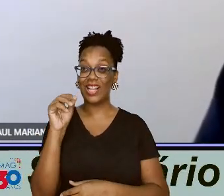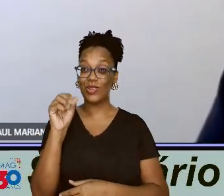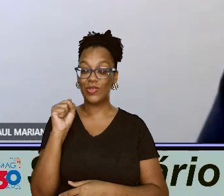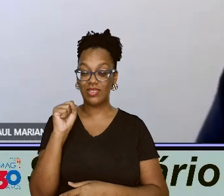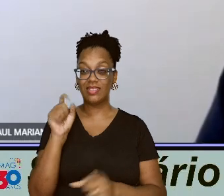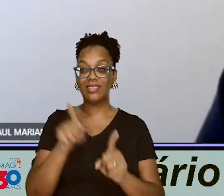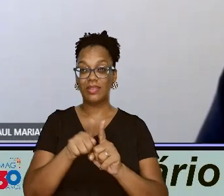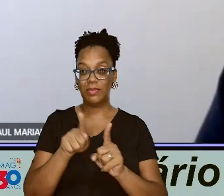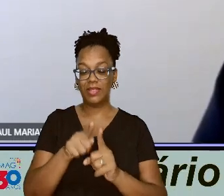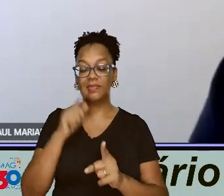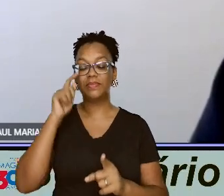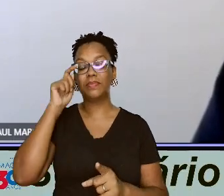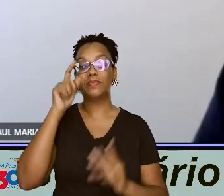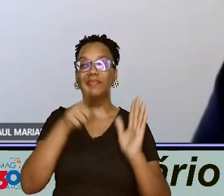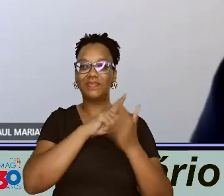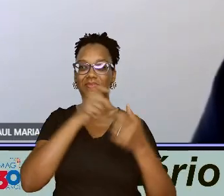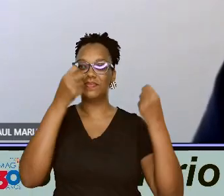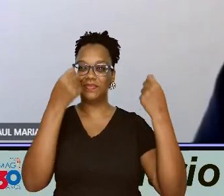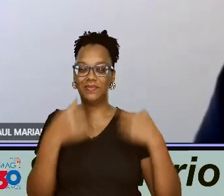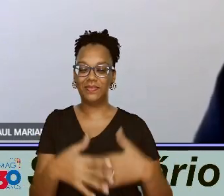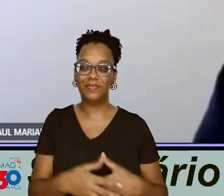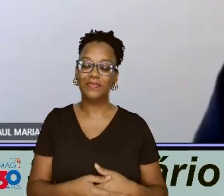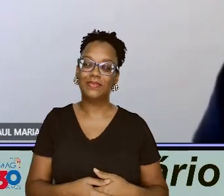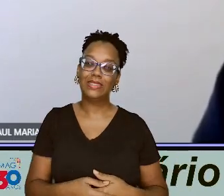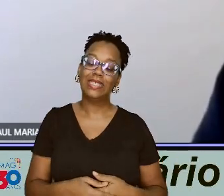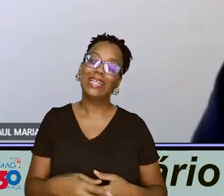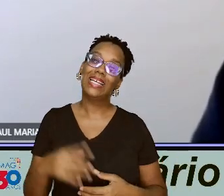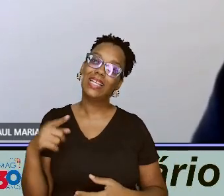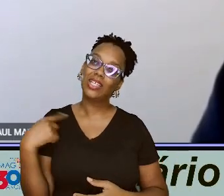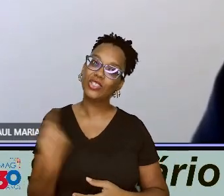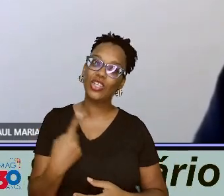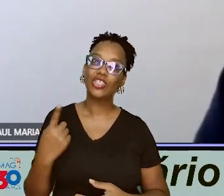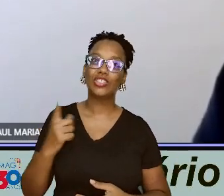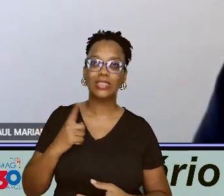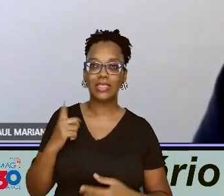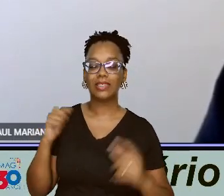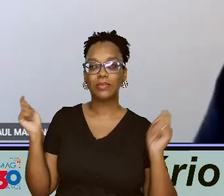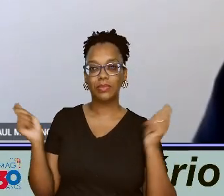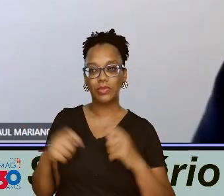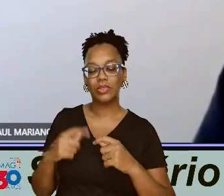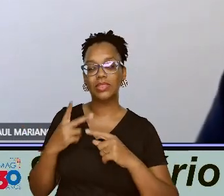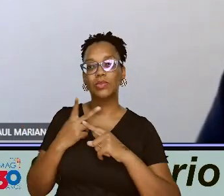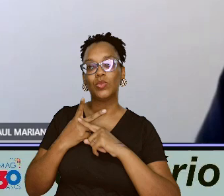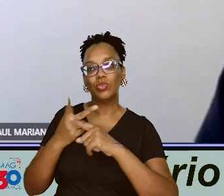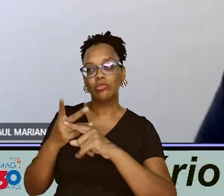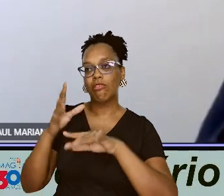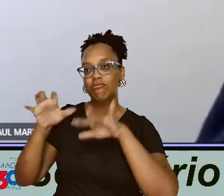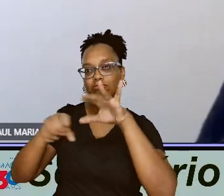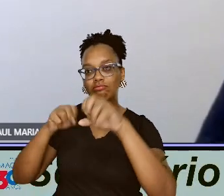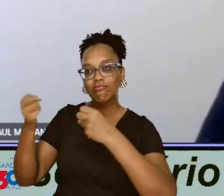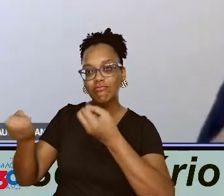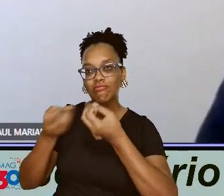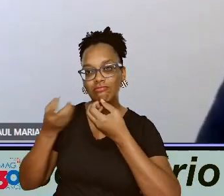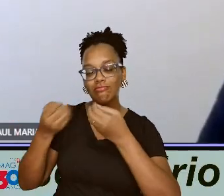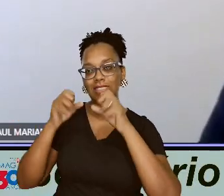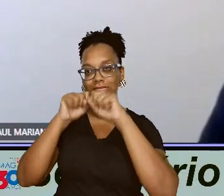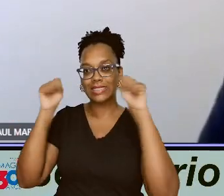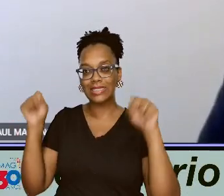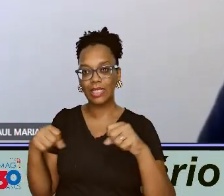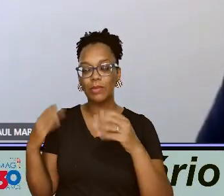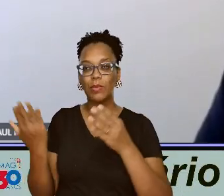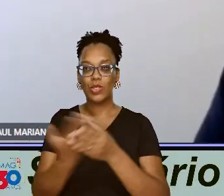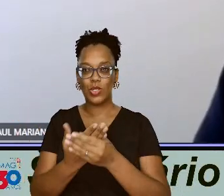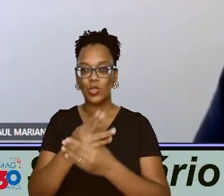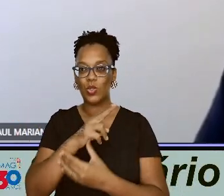também falado aqui, muito embora nós tivéssemos a possibilidade de buscar as informações no sistema processual, que a gente chamou